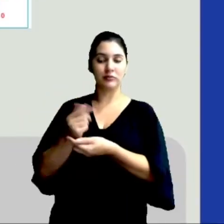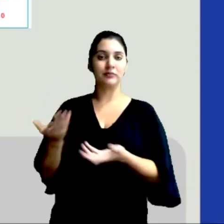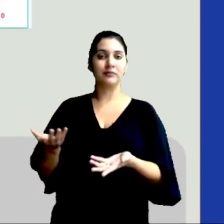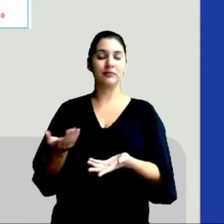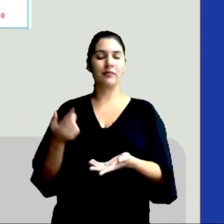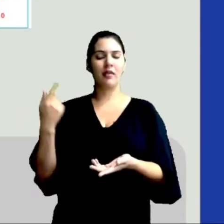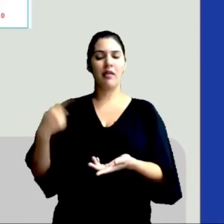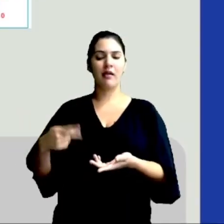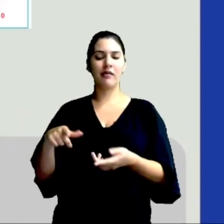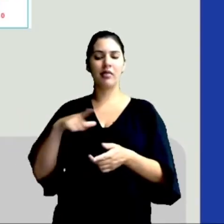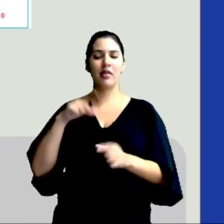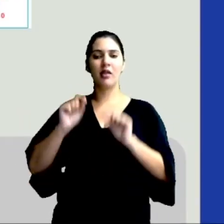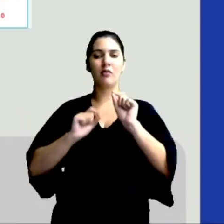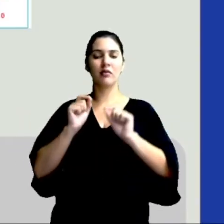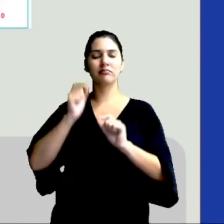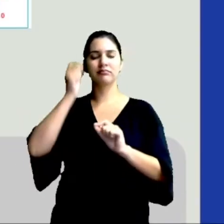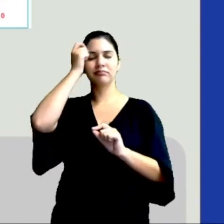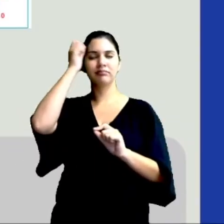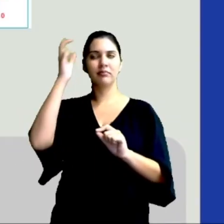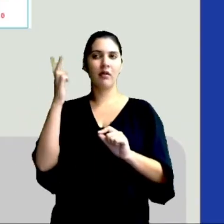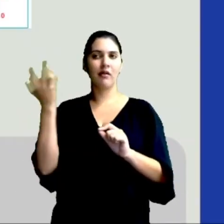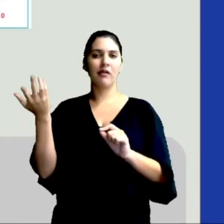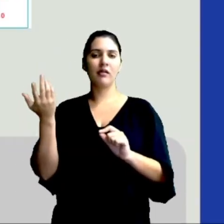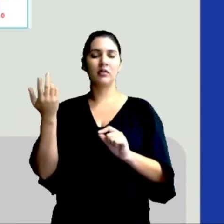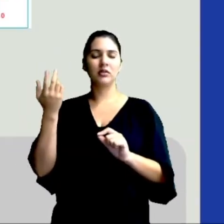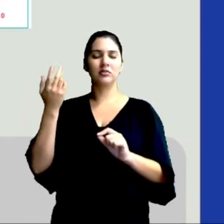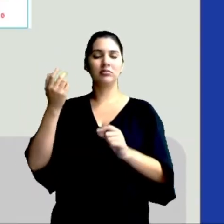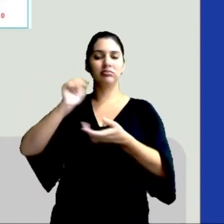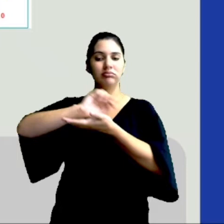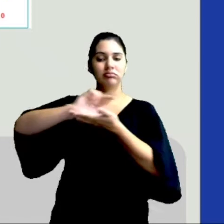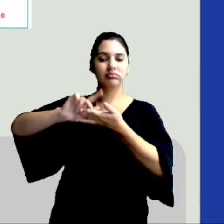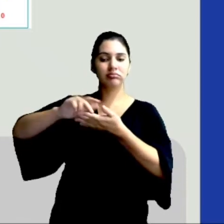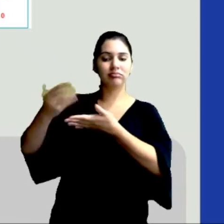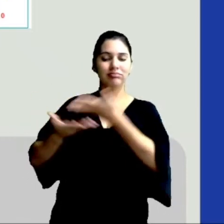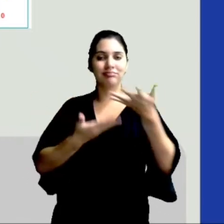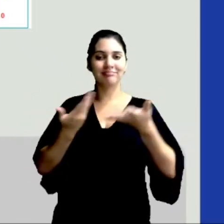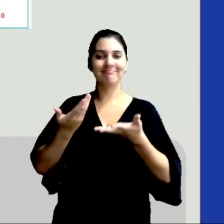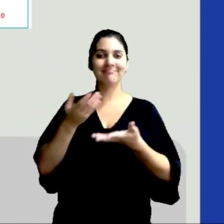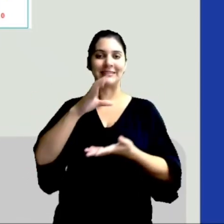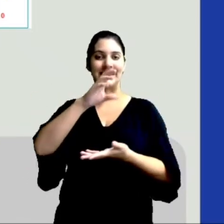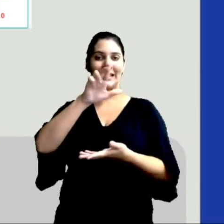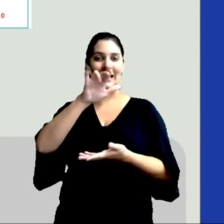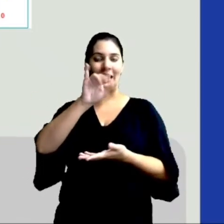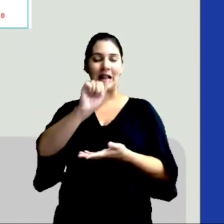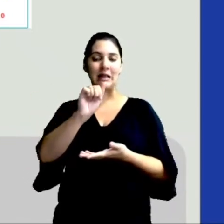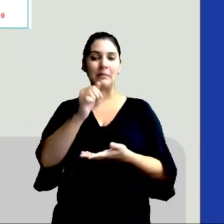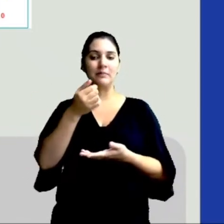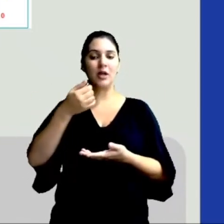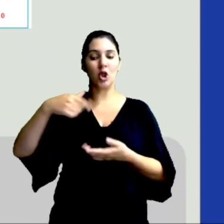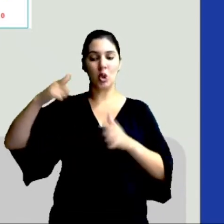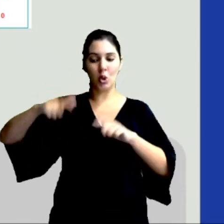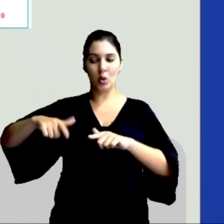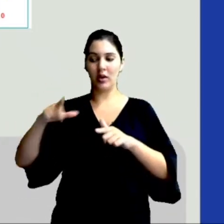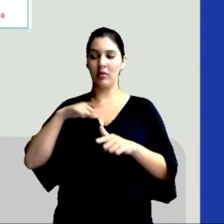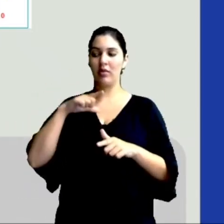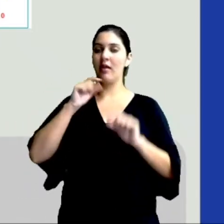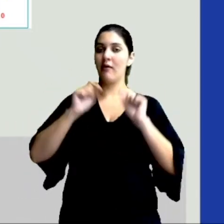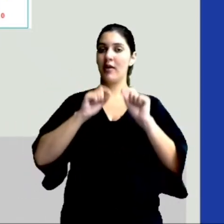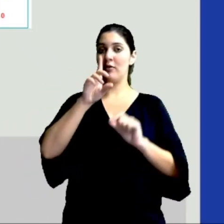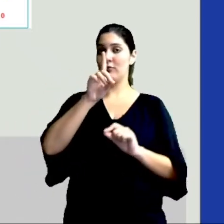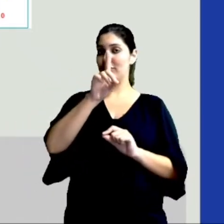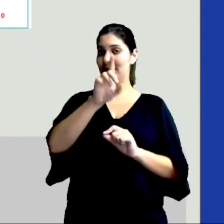Aqui a gente tem uma ideia da variação do clima na região, né. Nós temos aqui um clima, né, desértico,